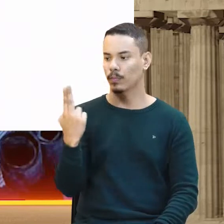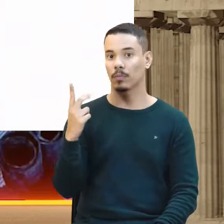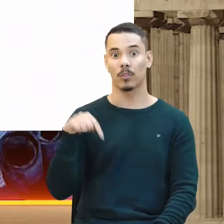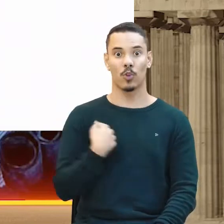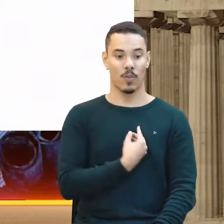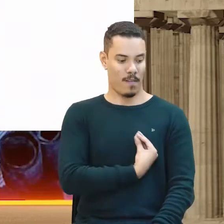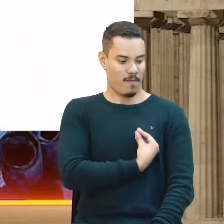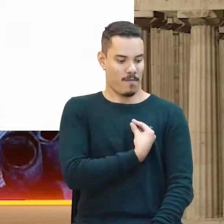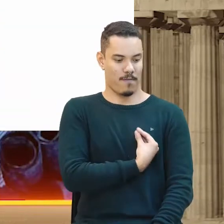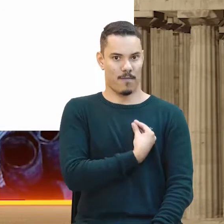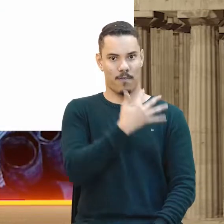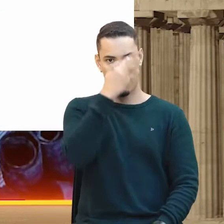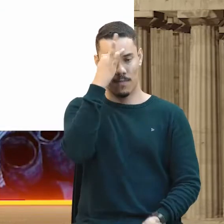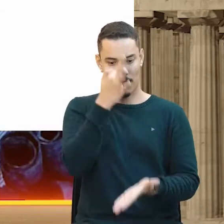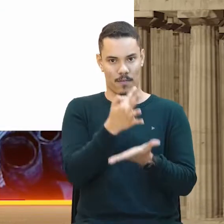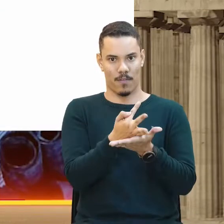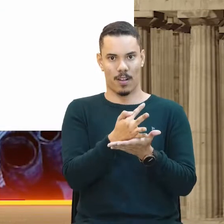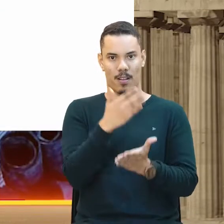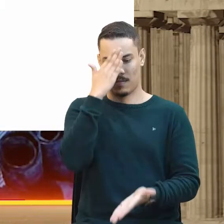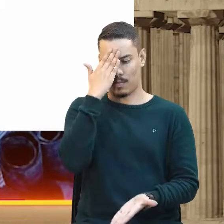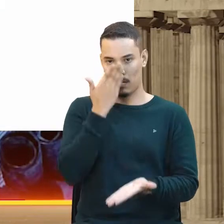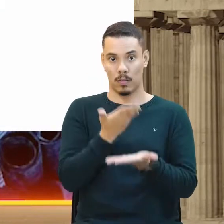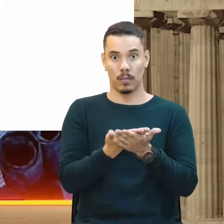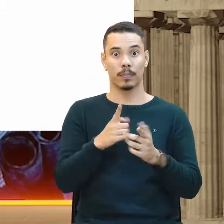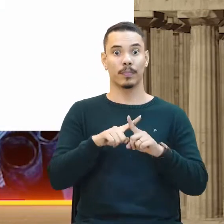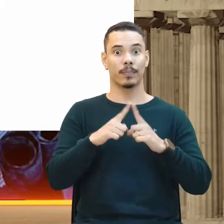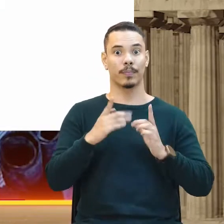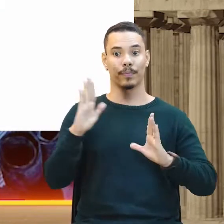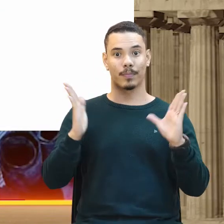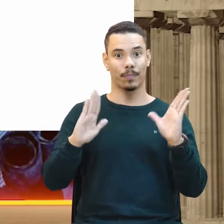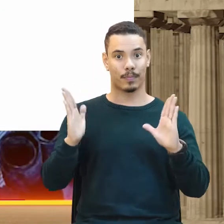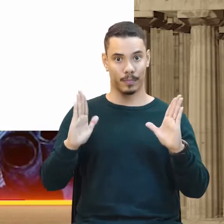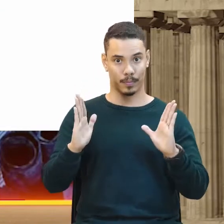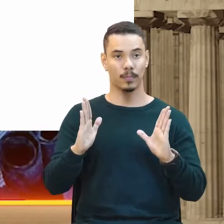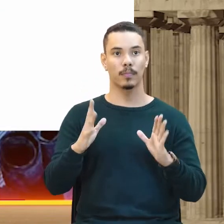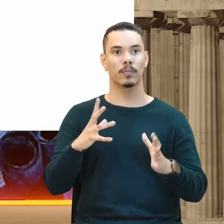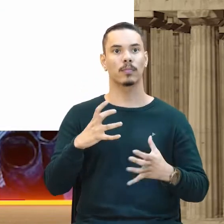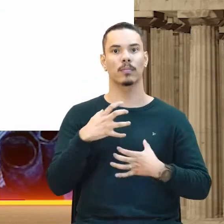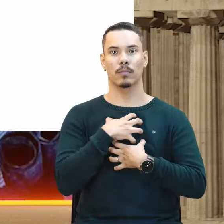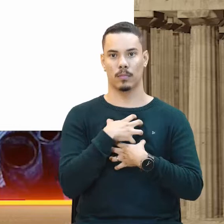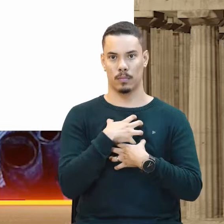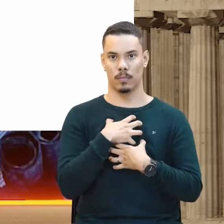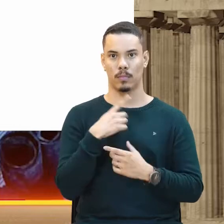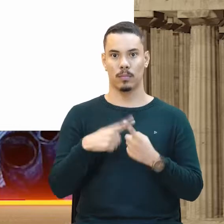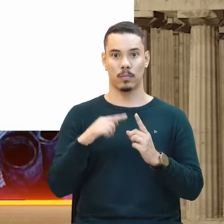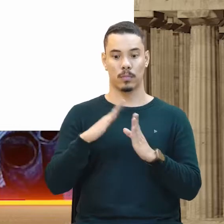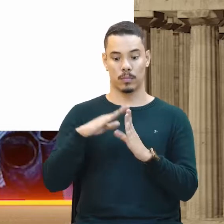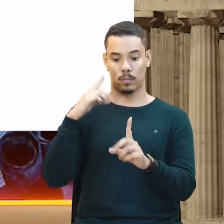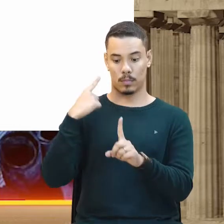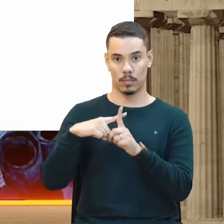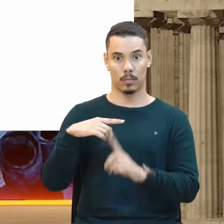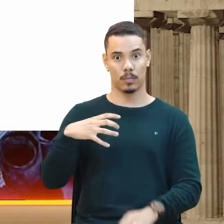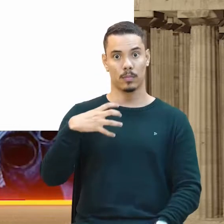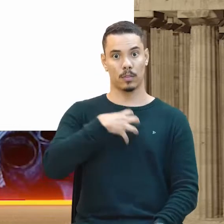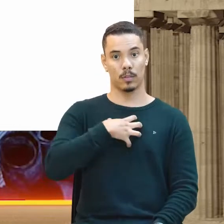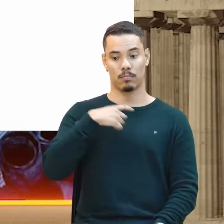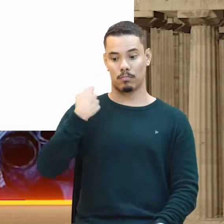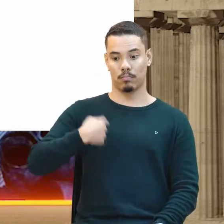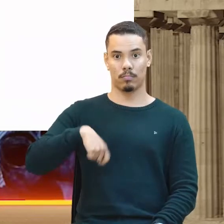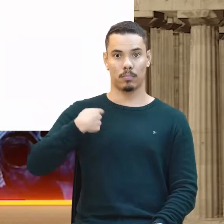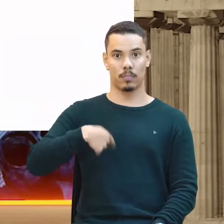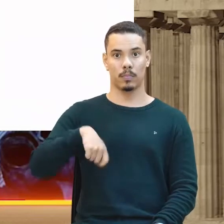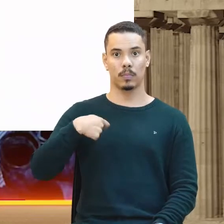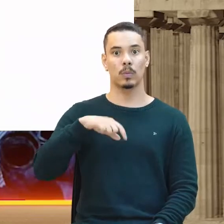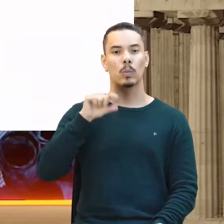a nossa crença. Só que naquela época, a Igreja Católica, ela sentiu a necessidade